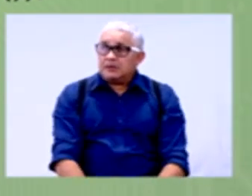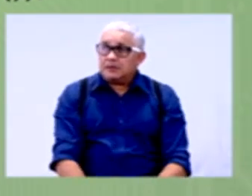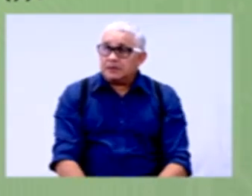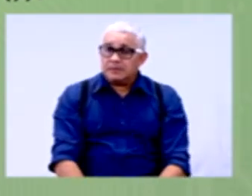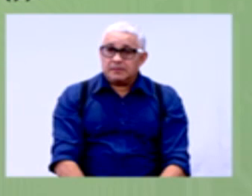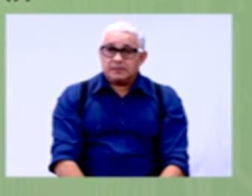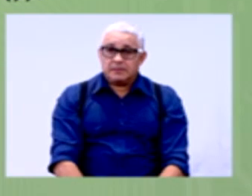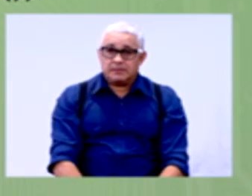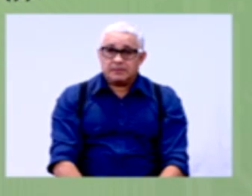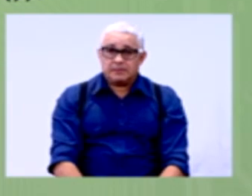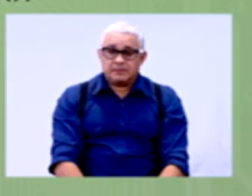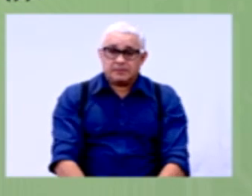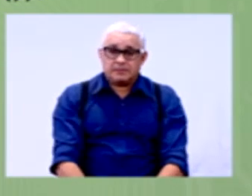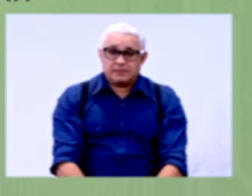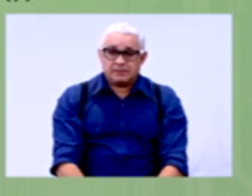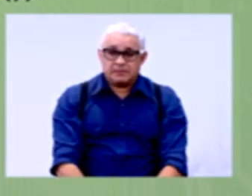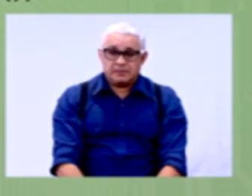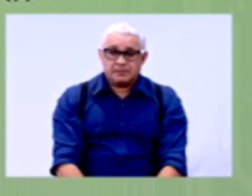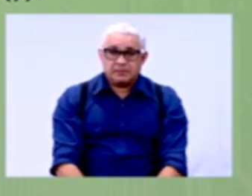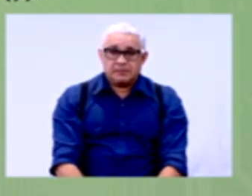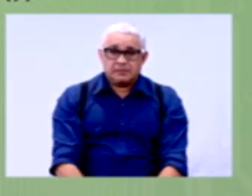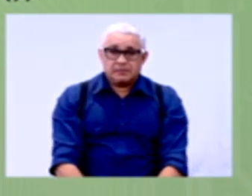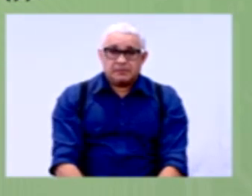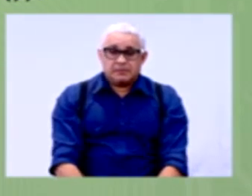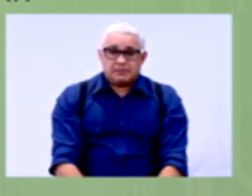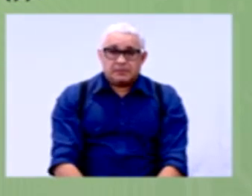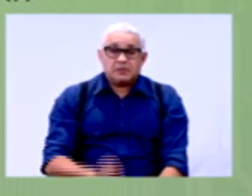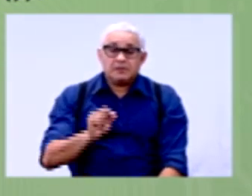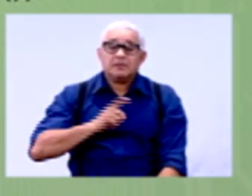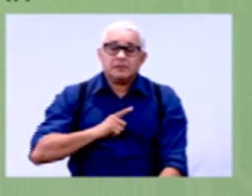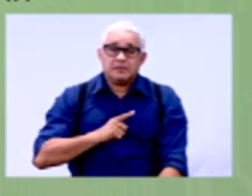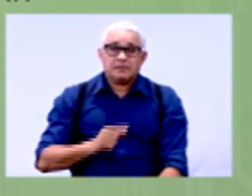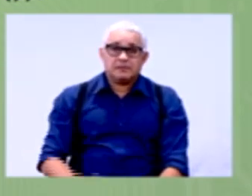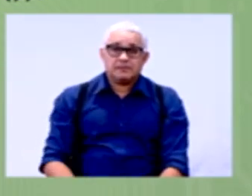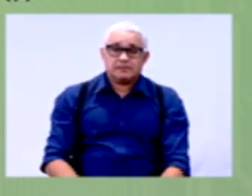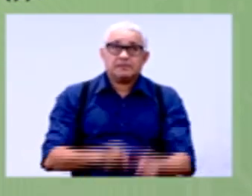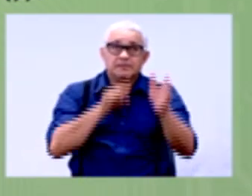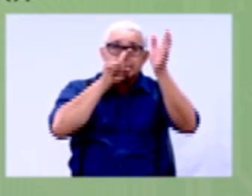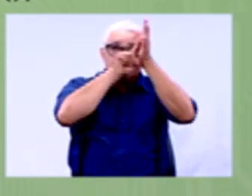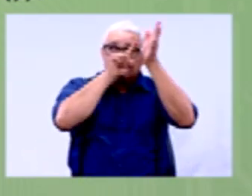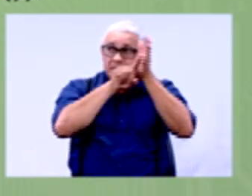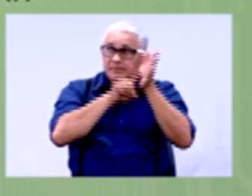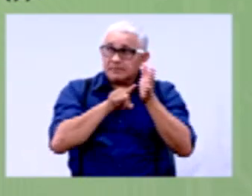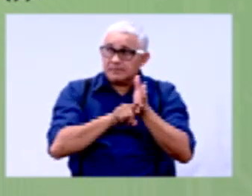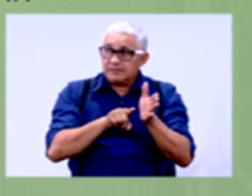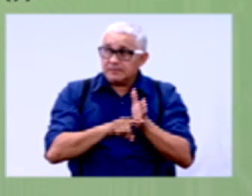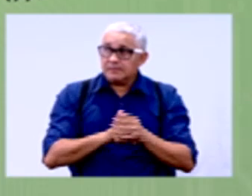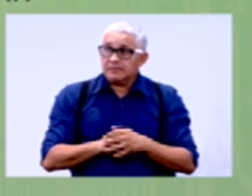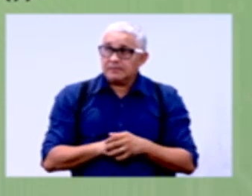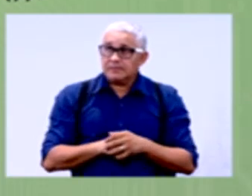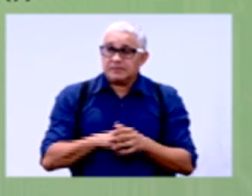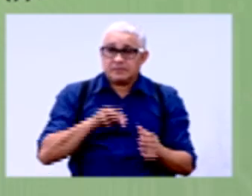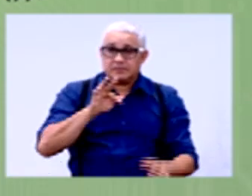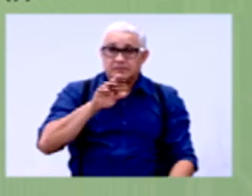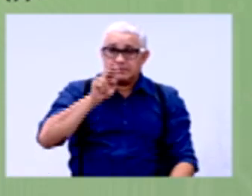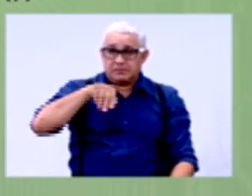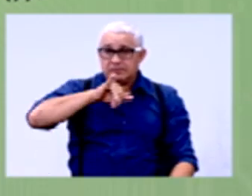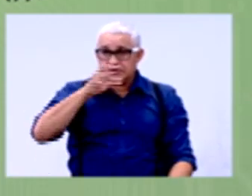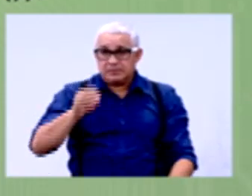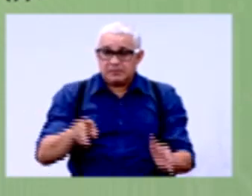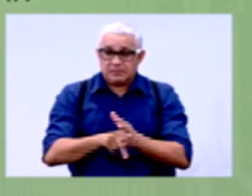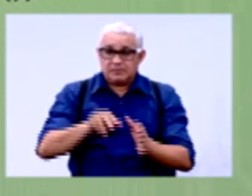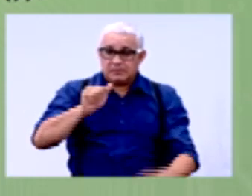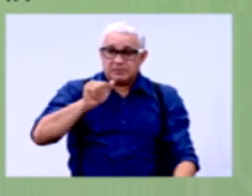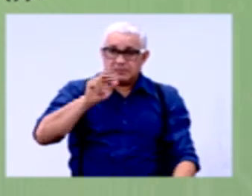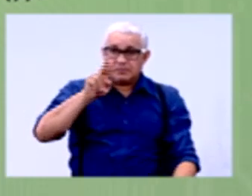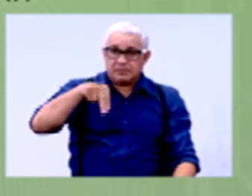Vamos lá, adiante. Bom, basicamente o que a gente tem aí nessas questões, nas funções do armazenamento,